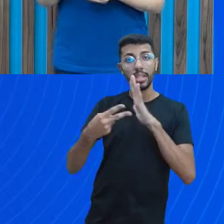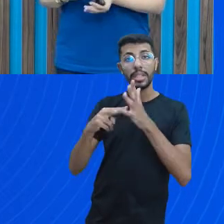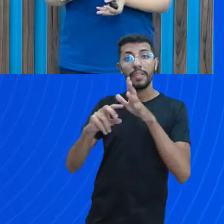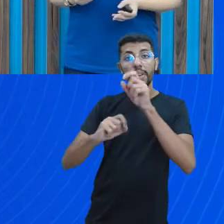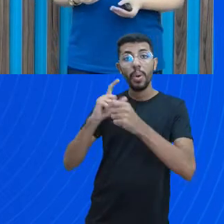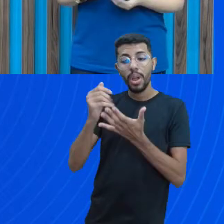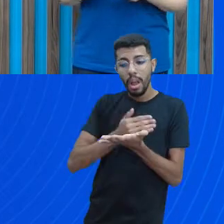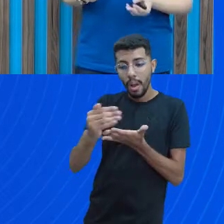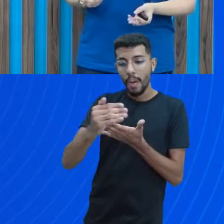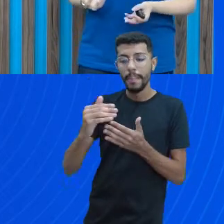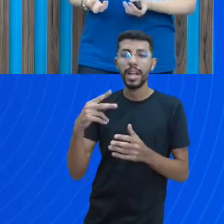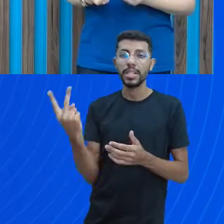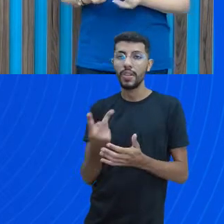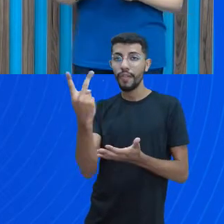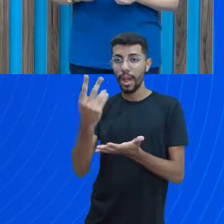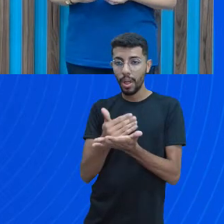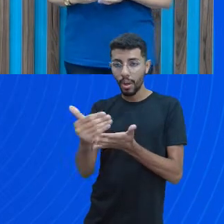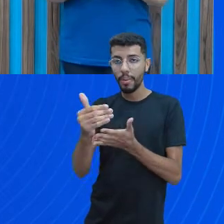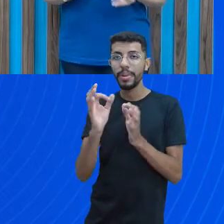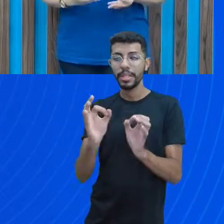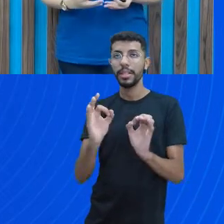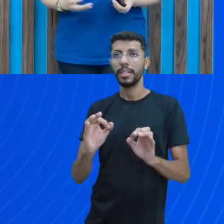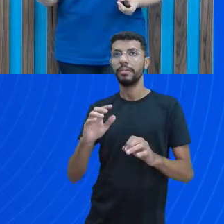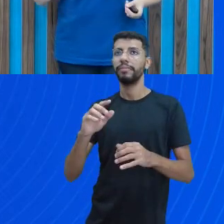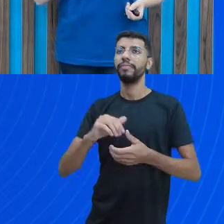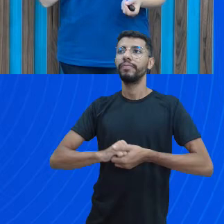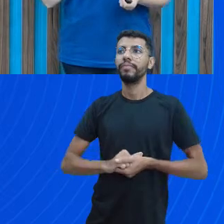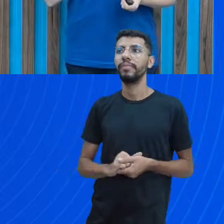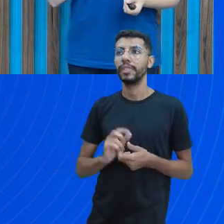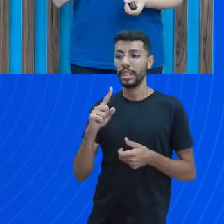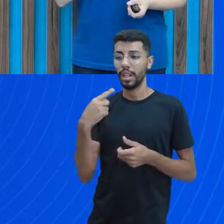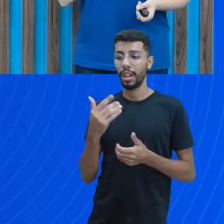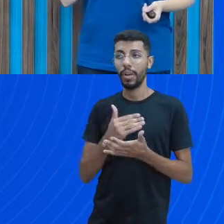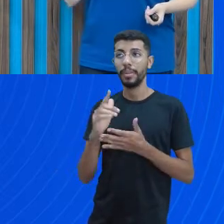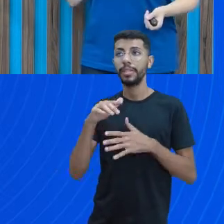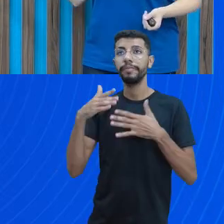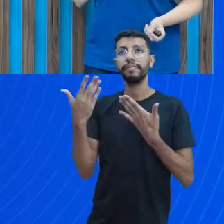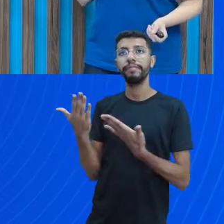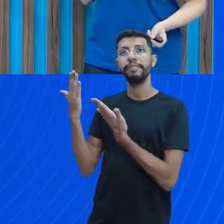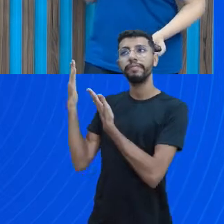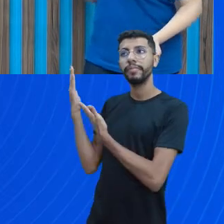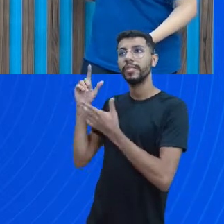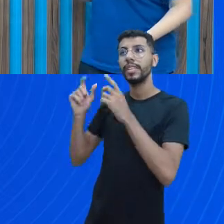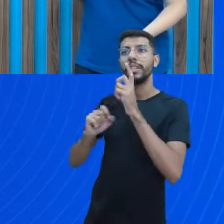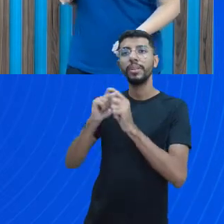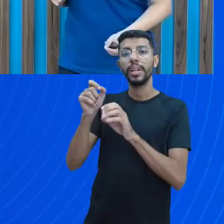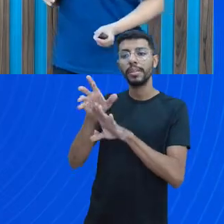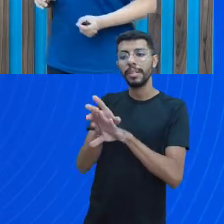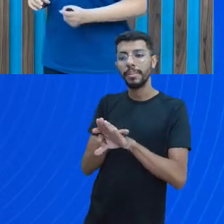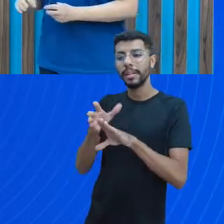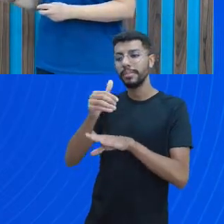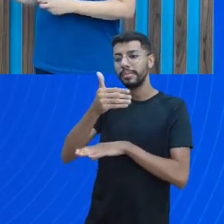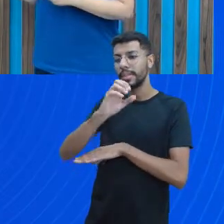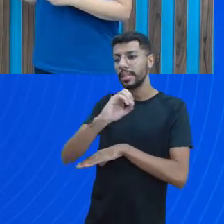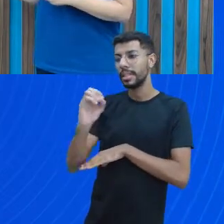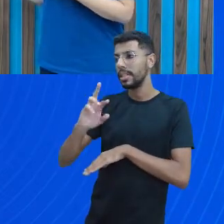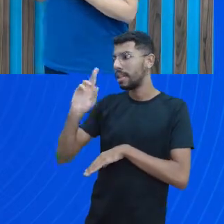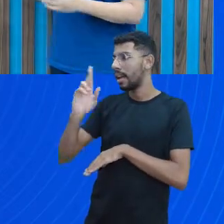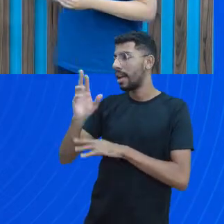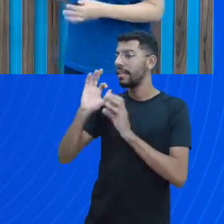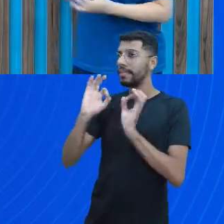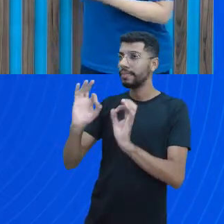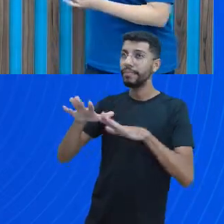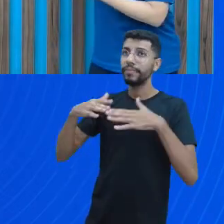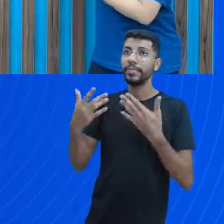né, o valor inicial, o valor que a gente começou. E no caso do nosso tênis ali era R$100, tá? E